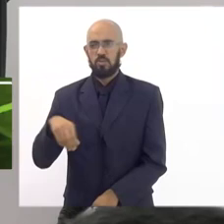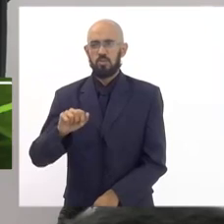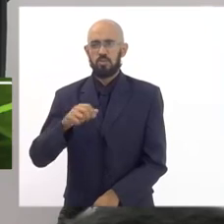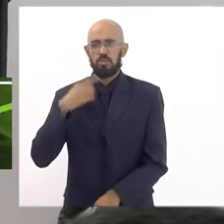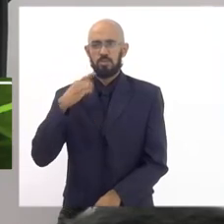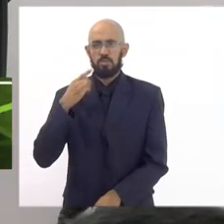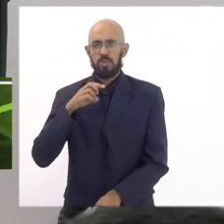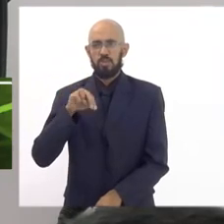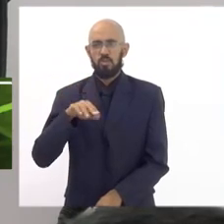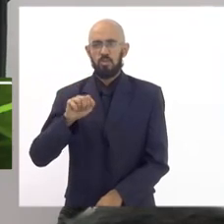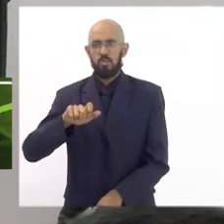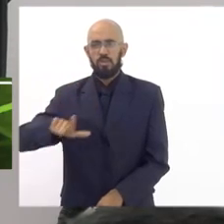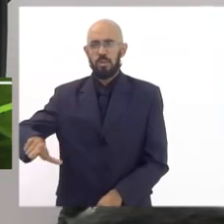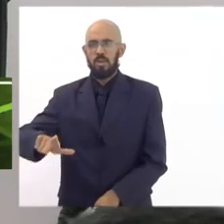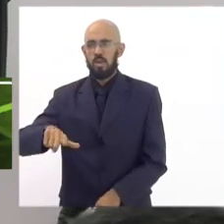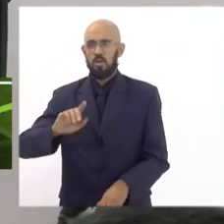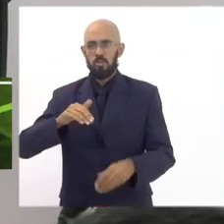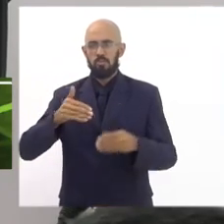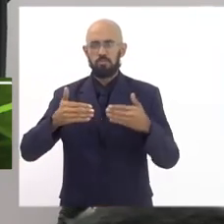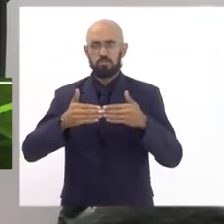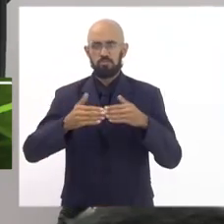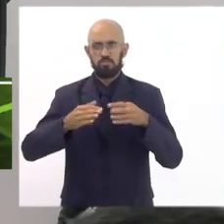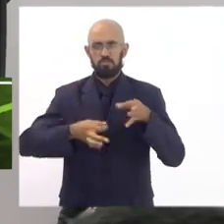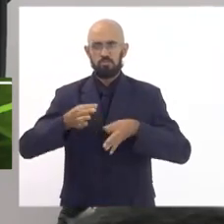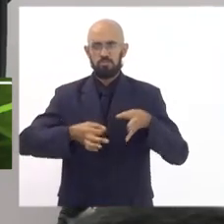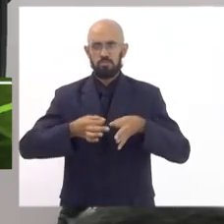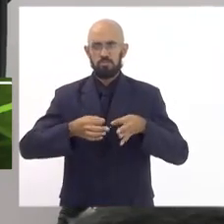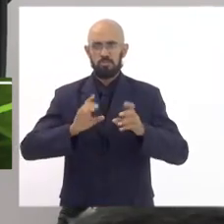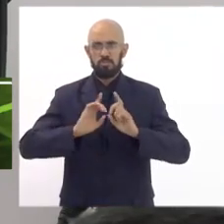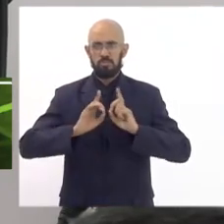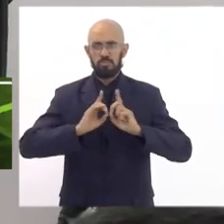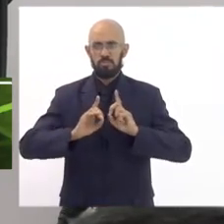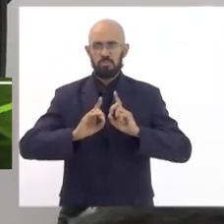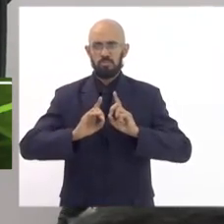Carvalho. O parecer pela juridicidade. Em discussão.